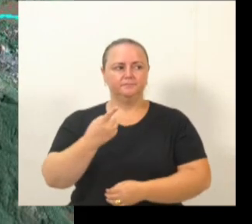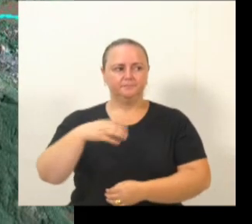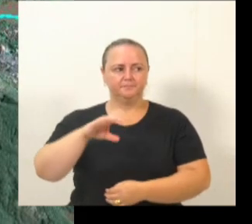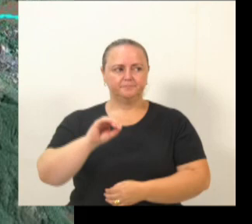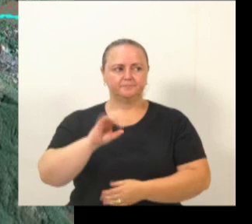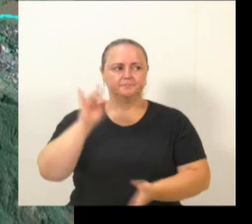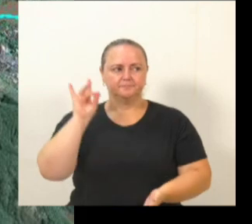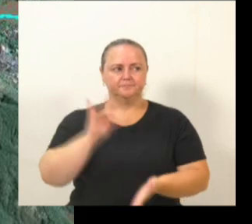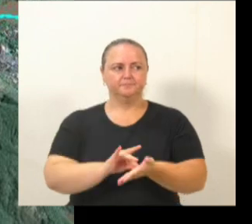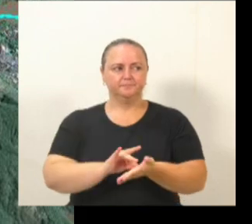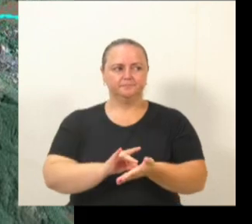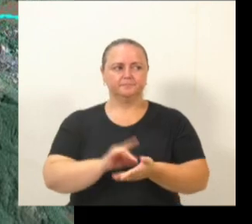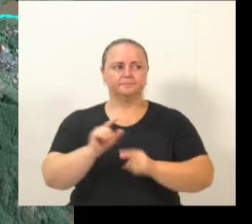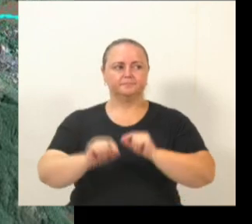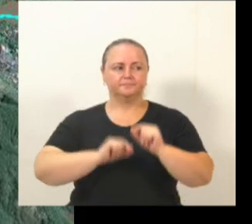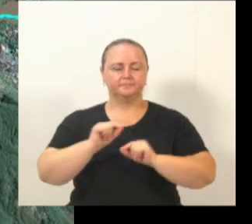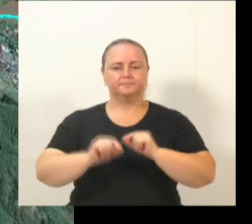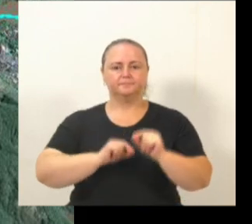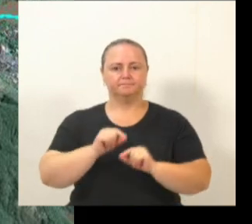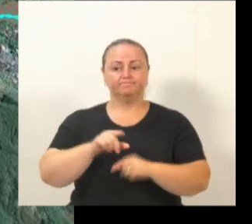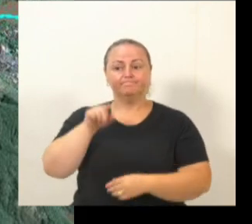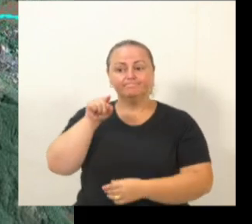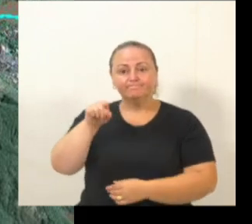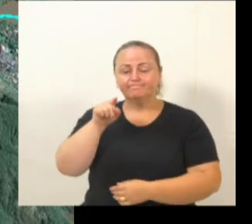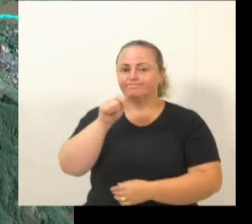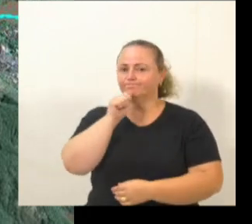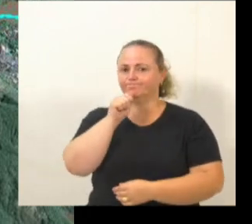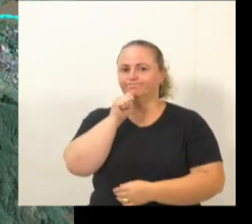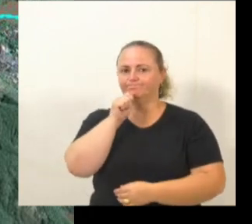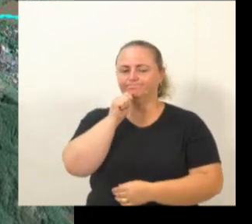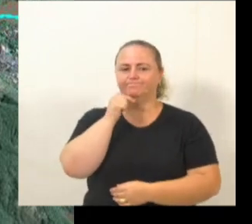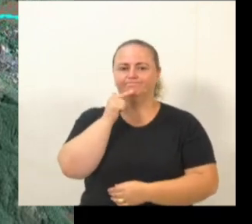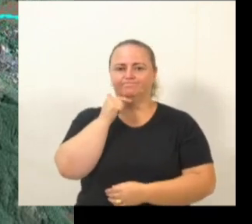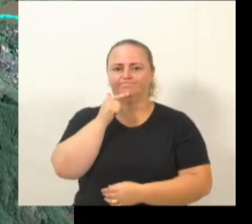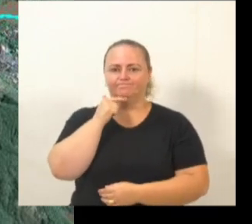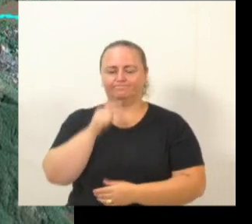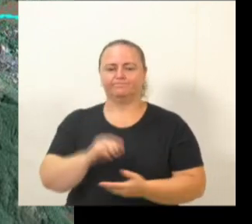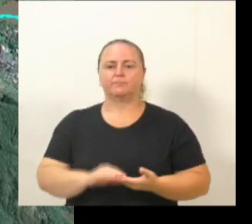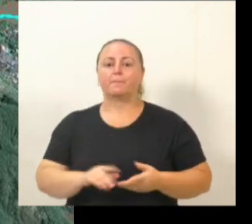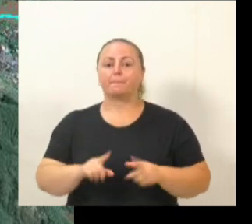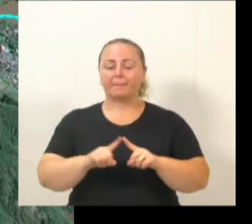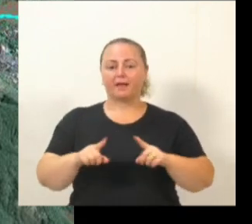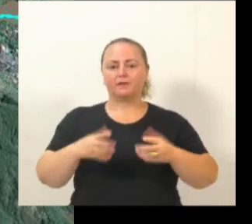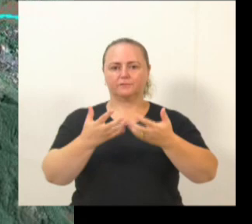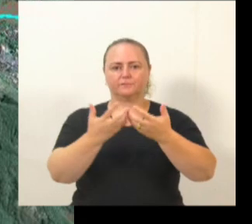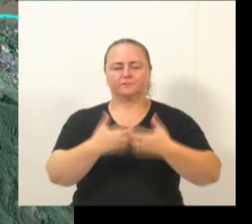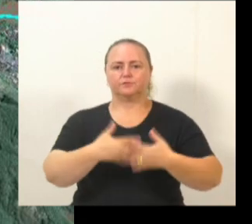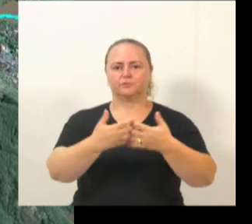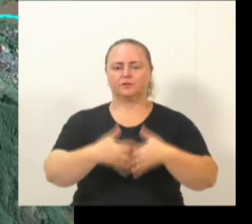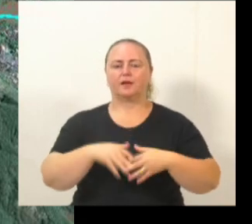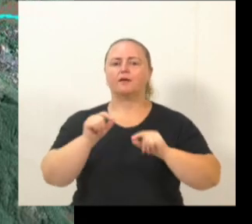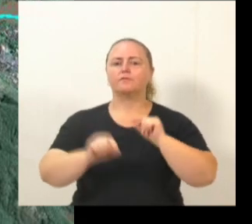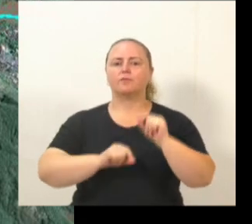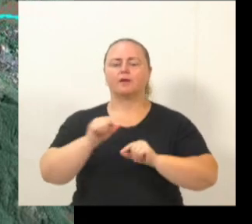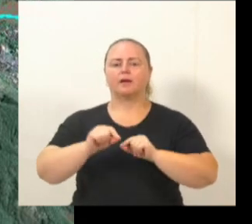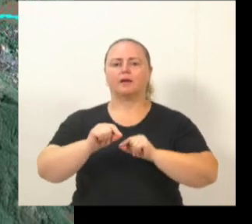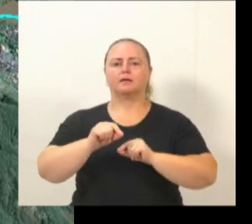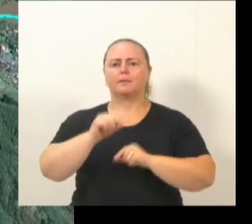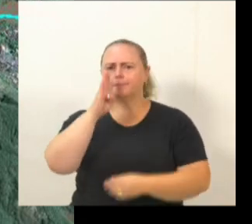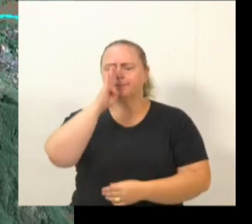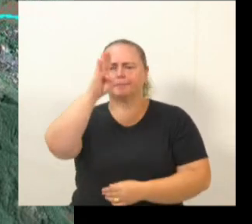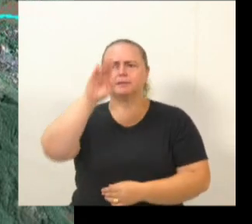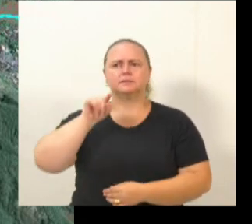essa condição prevista não existia, o que estava em funcionamento era apenas aquela parte central da 15 da